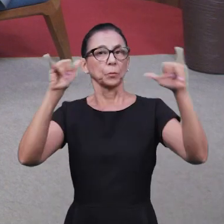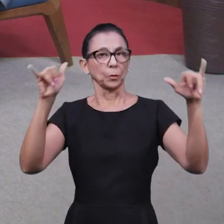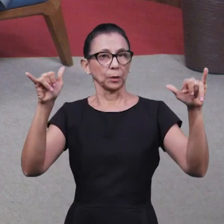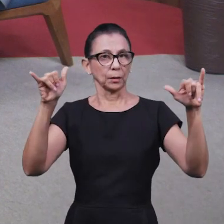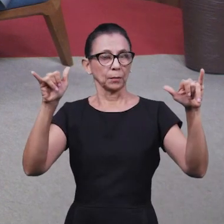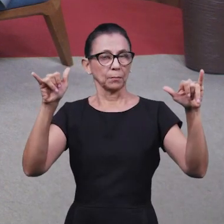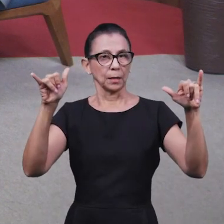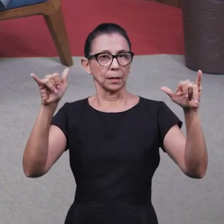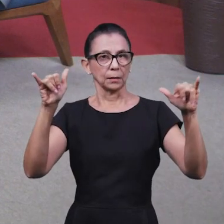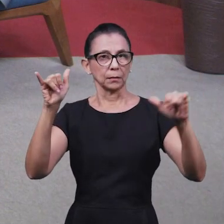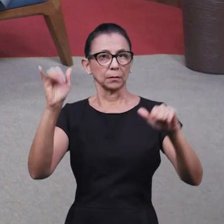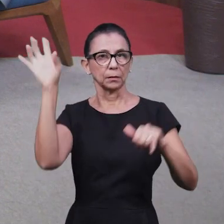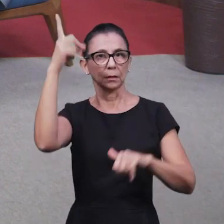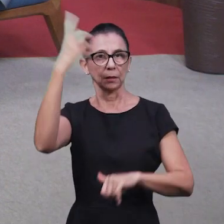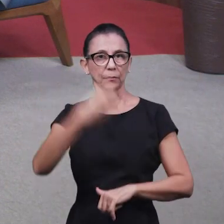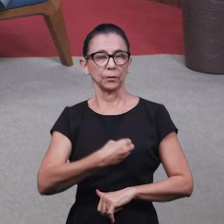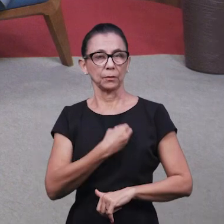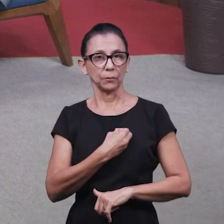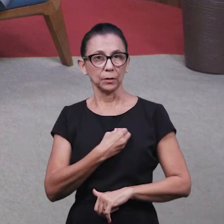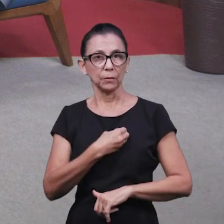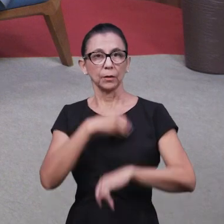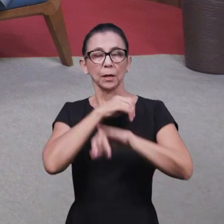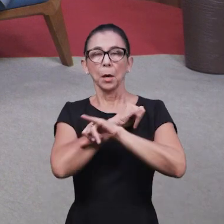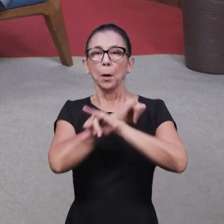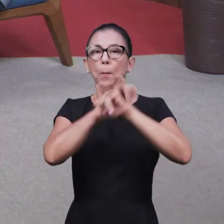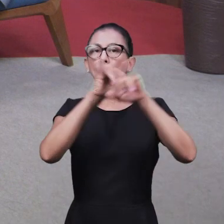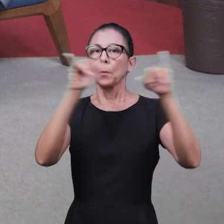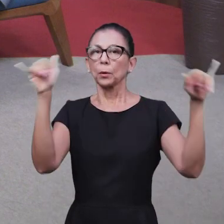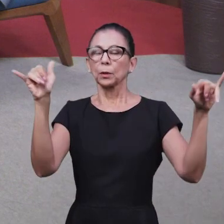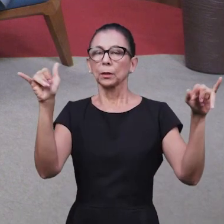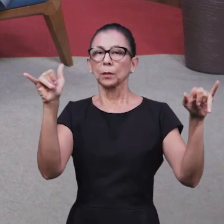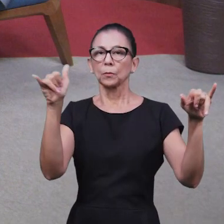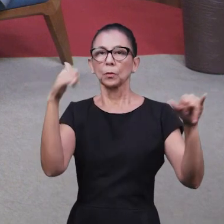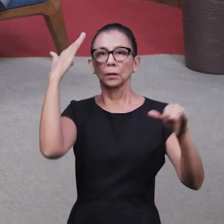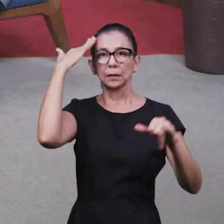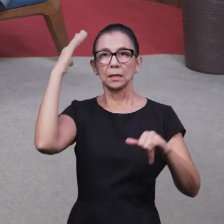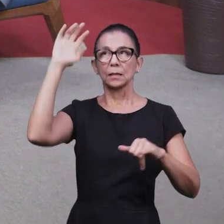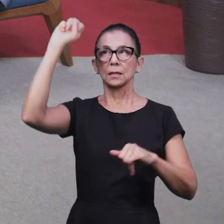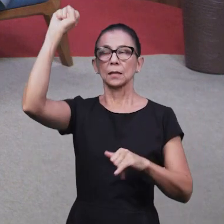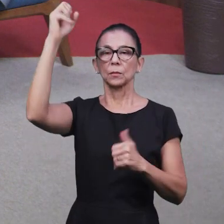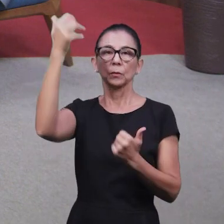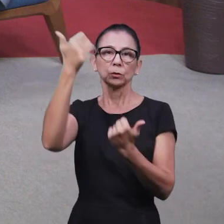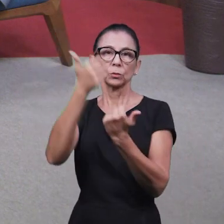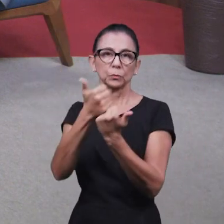Davi ainda vivo, esse é o capítulo 1 de 1 Reis. Naquele momento ali,